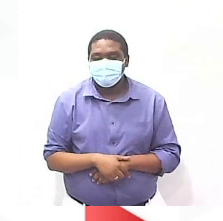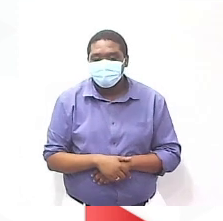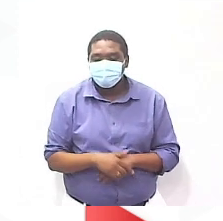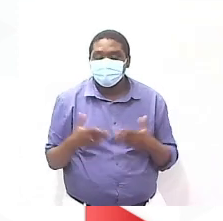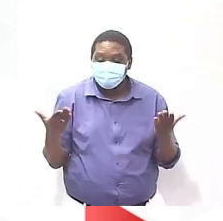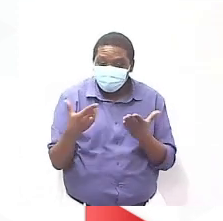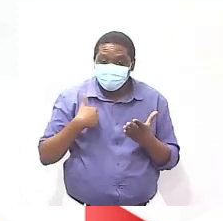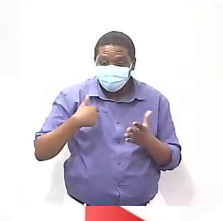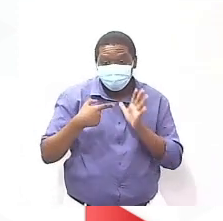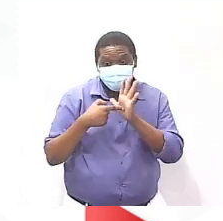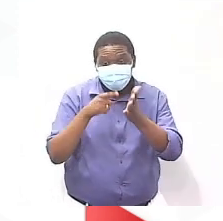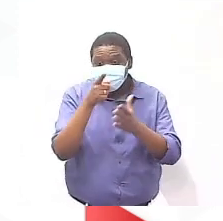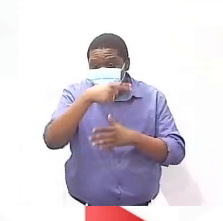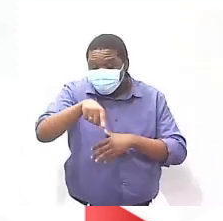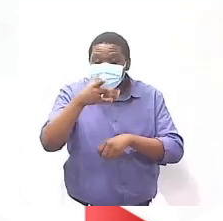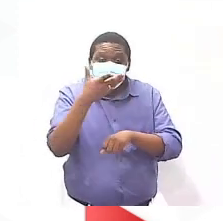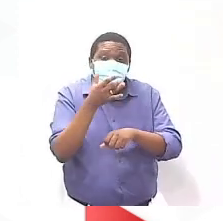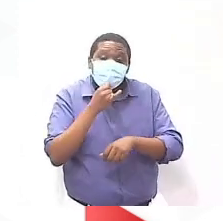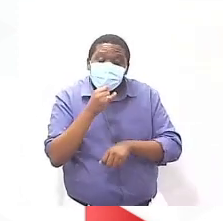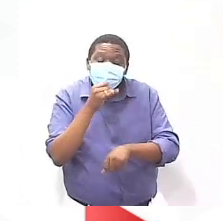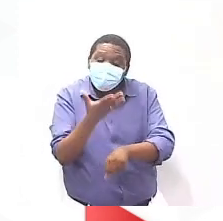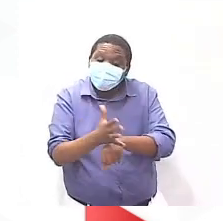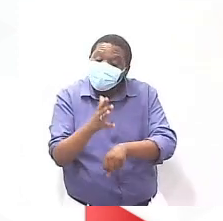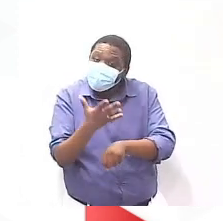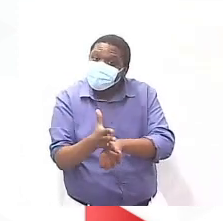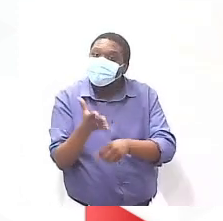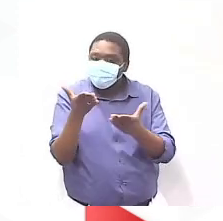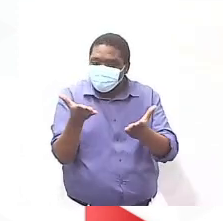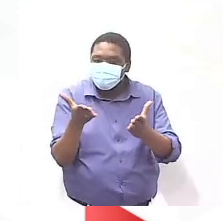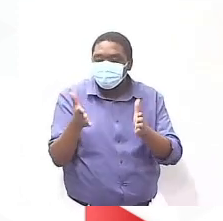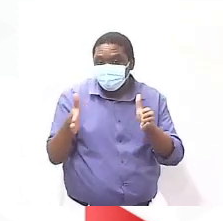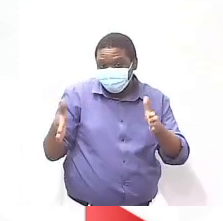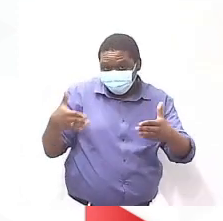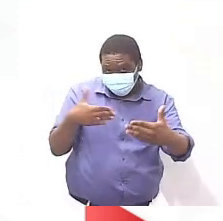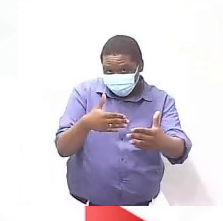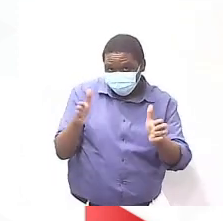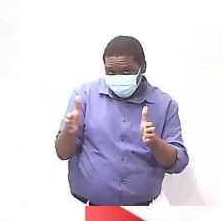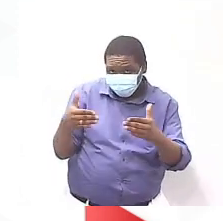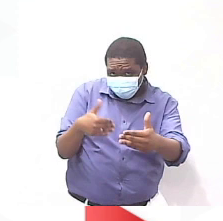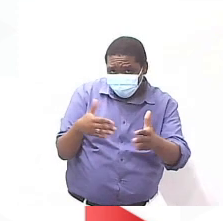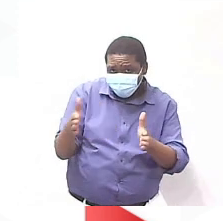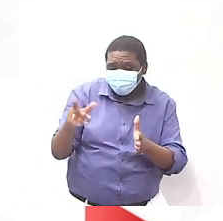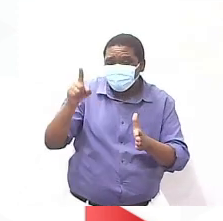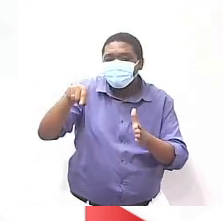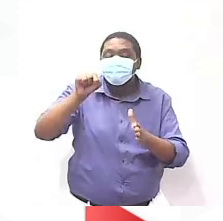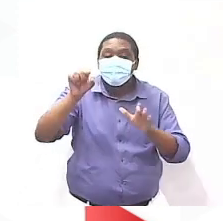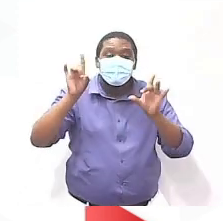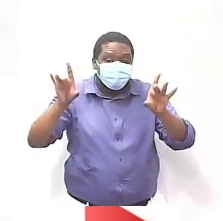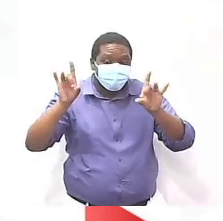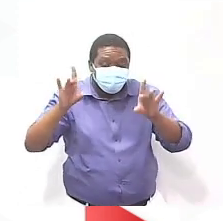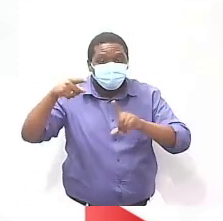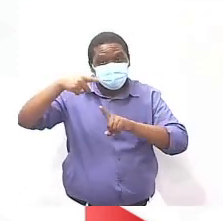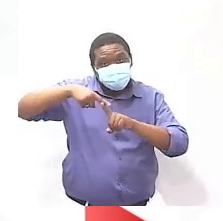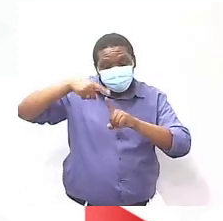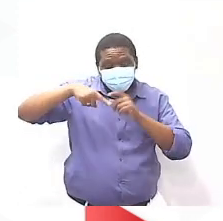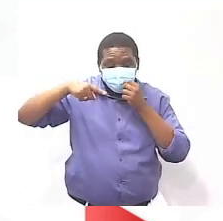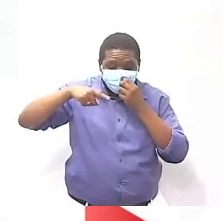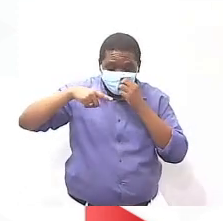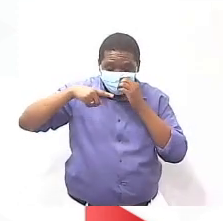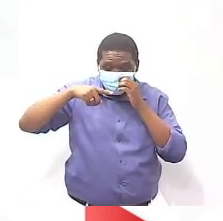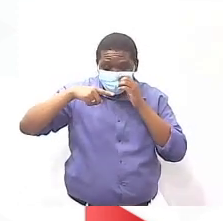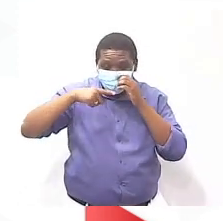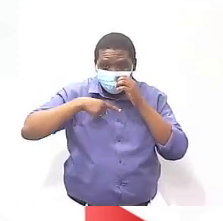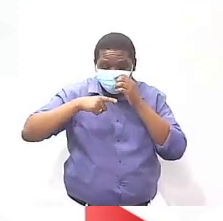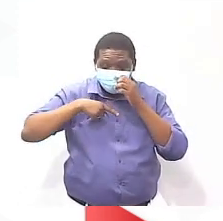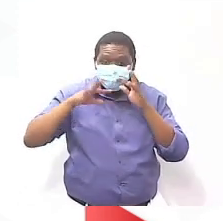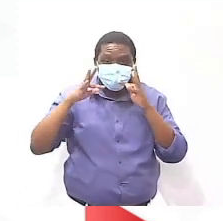para vocês um exemplo prático do cubo. O cubo é um prisma especial, porque todas as suas faces